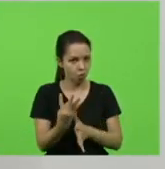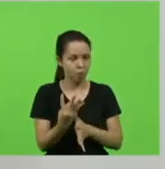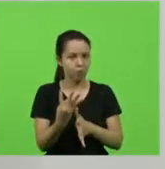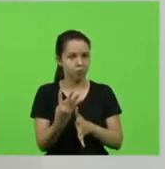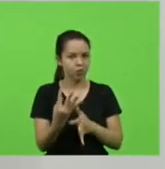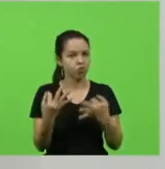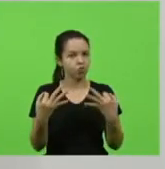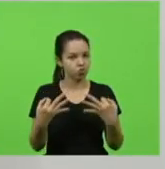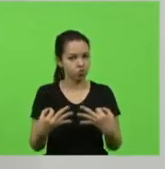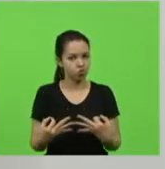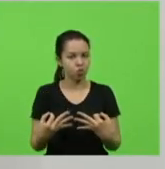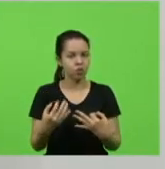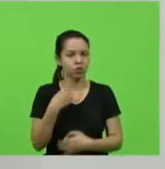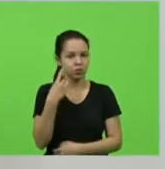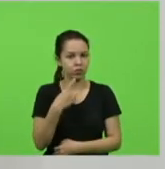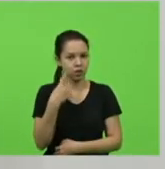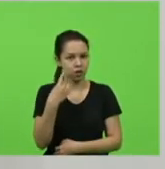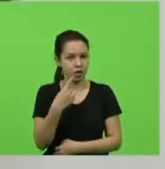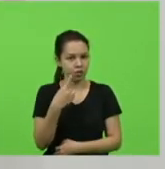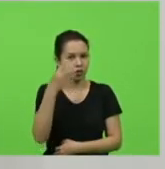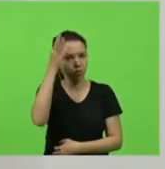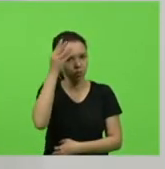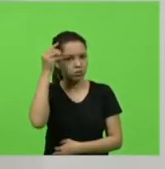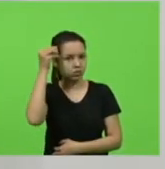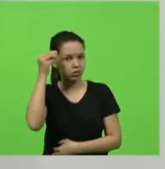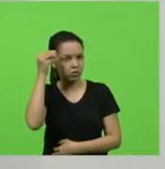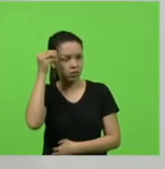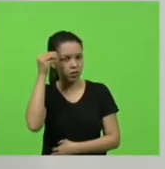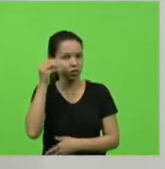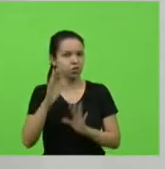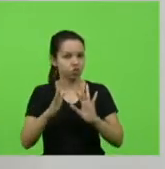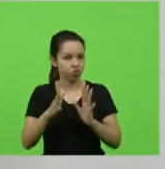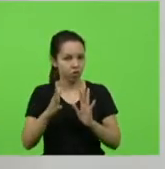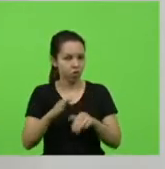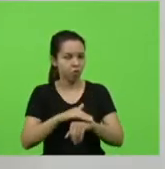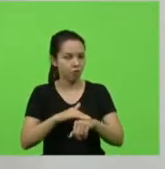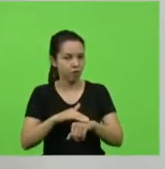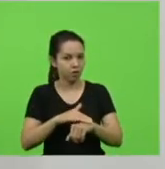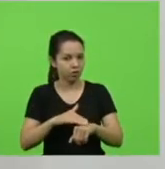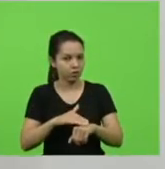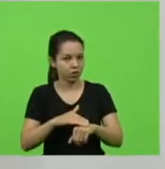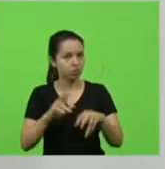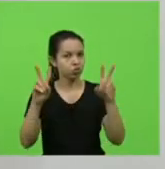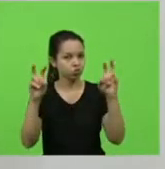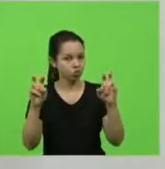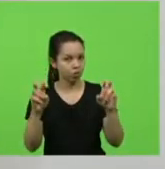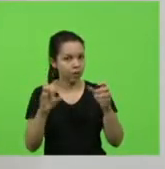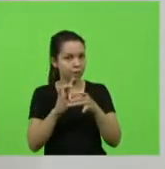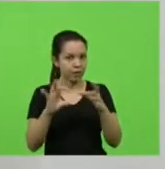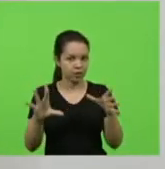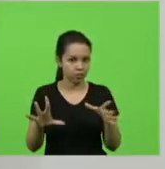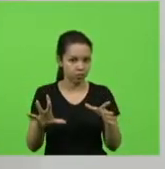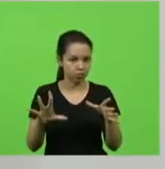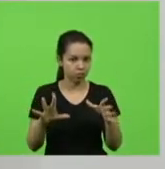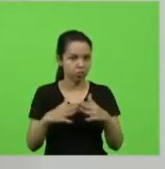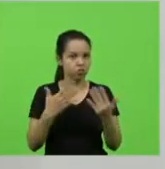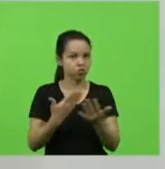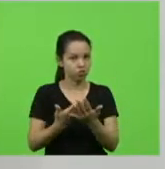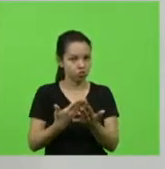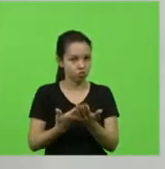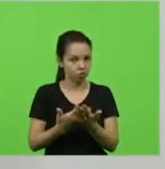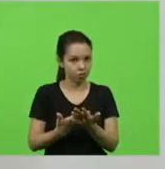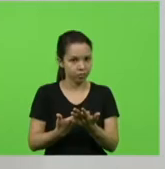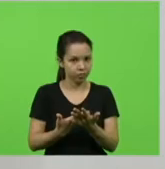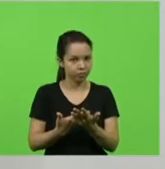e é conversa nossa já meses atrás a respeito da liberação das escolas para funcionar, mas